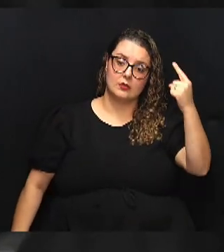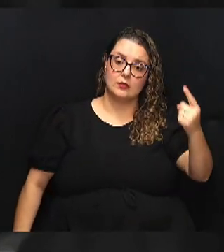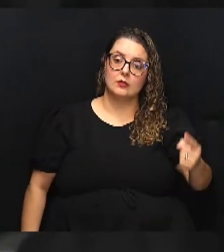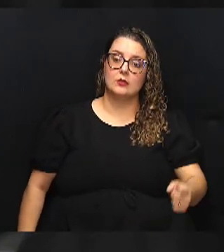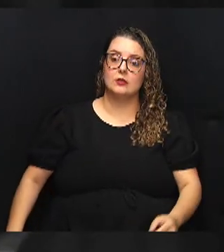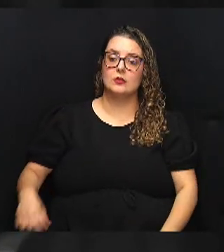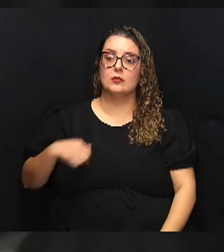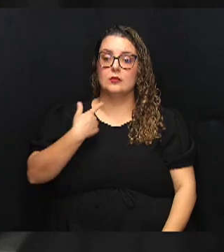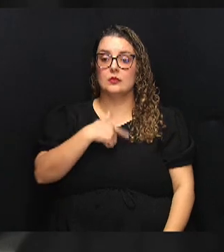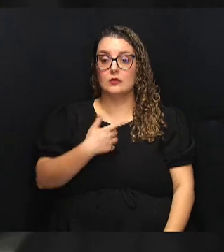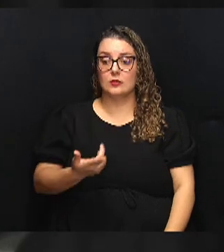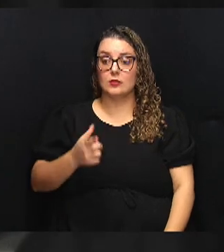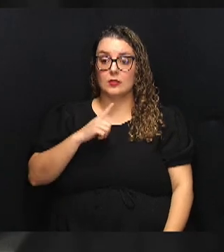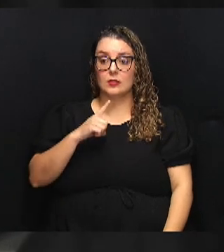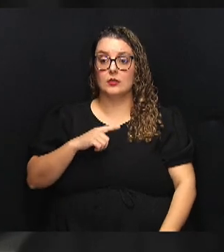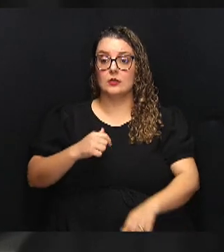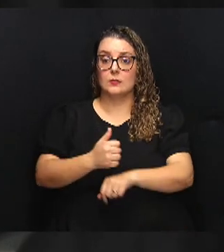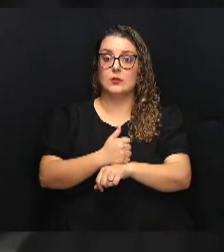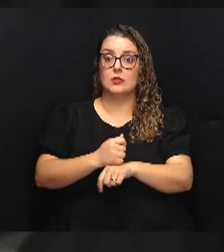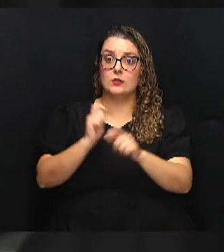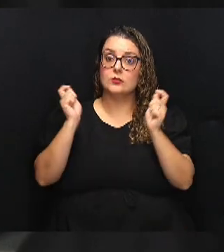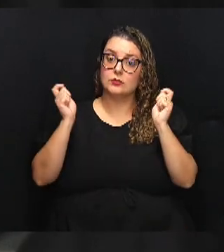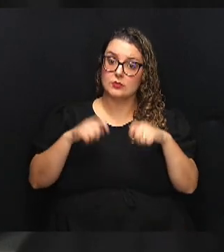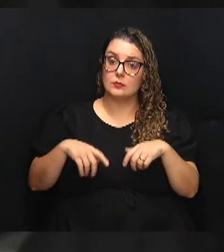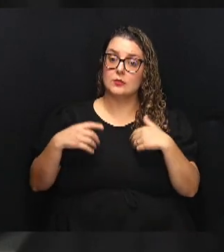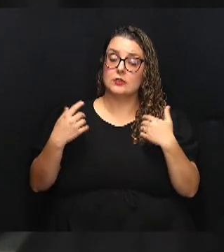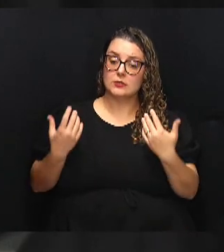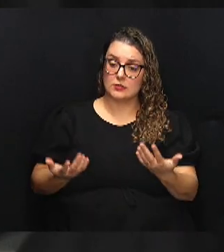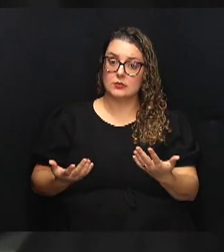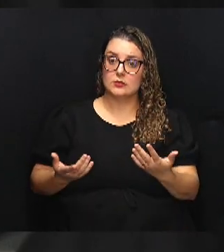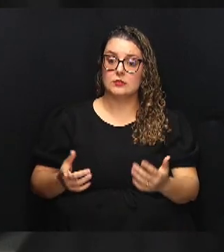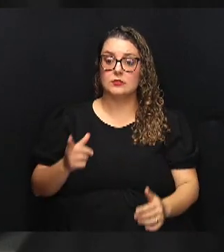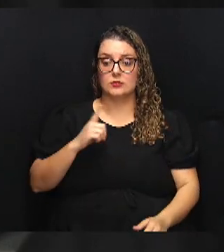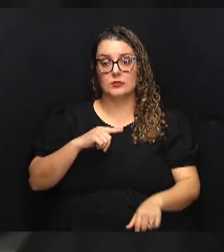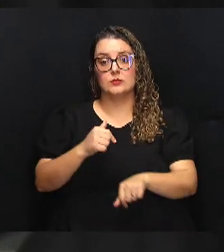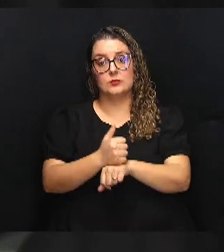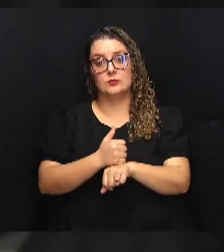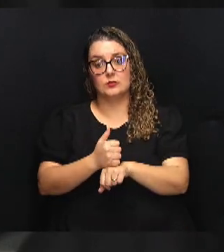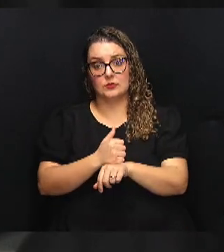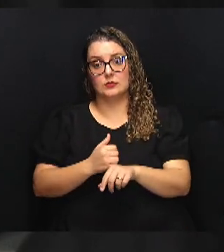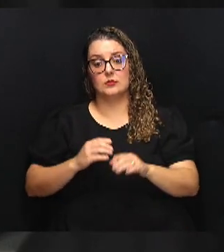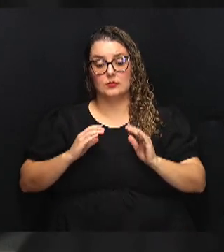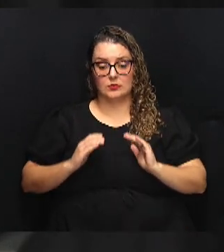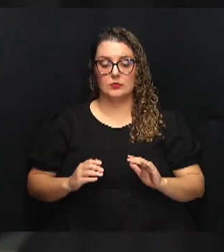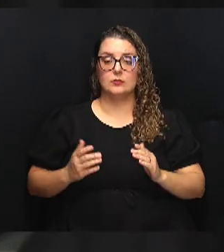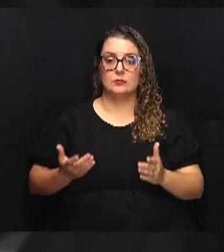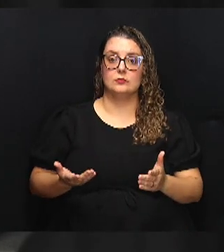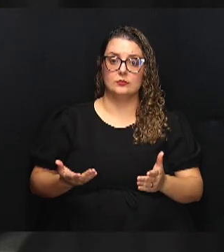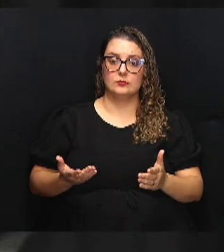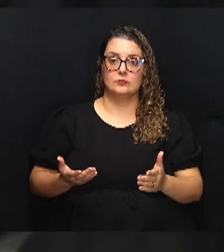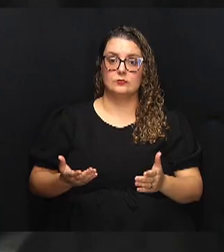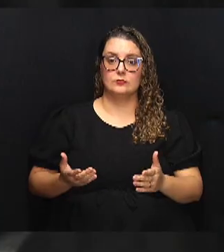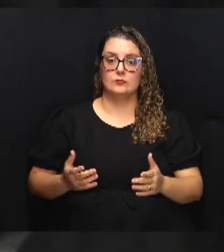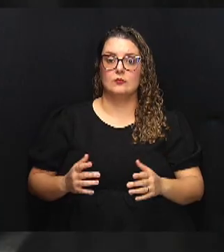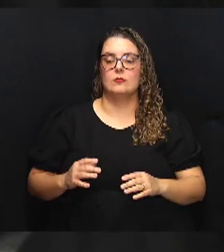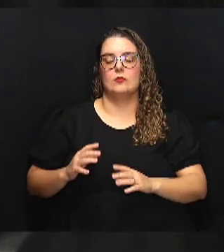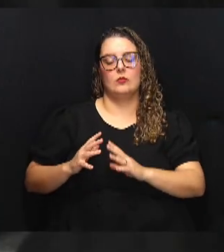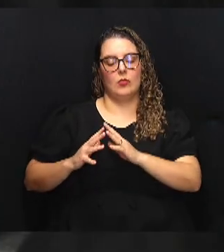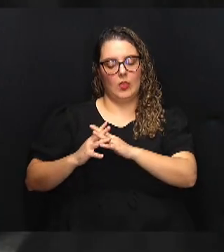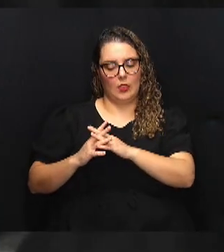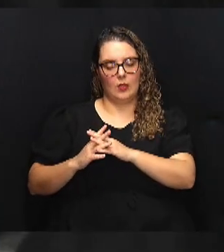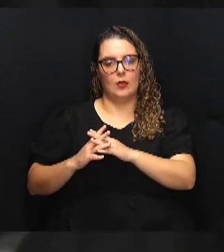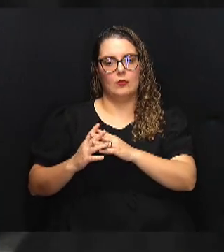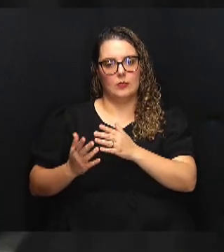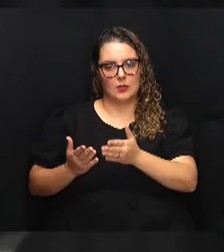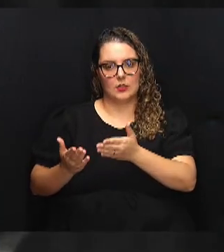realmente tenha profissionais capacitados e tenha profissionais com uma conduta ilibada, como tem que ser para